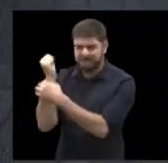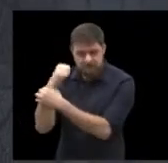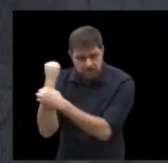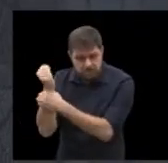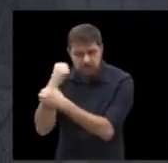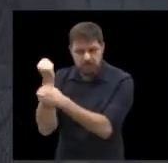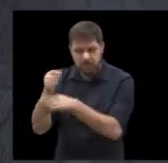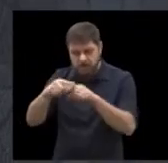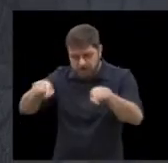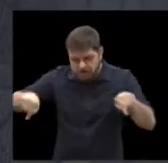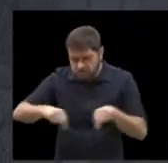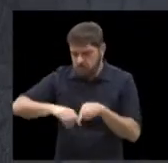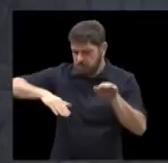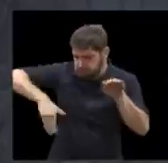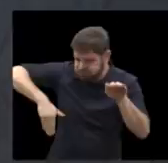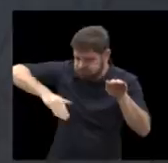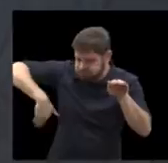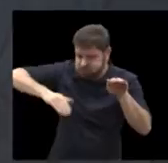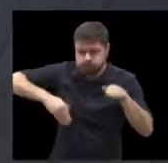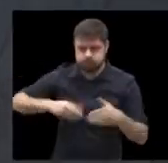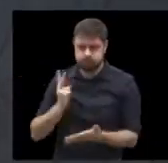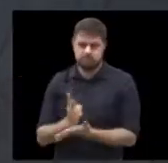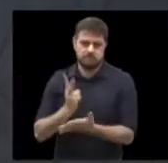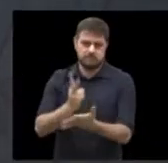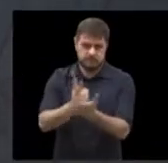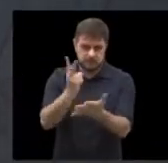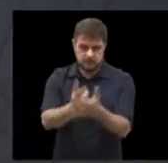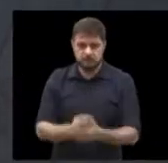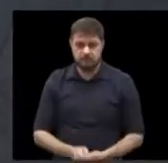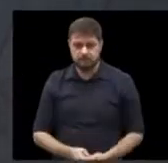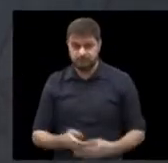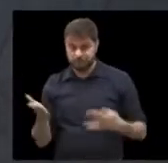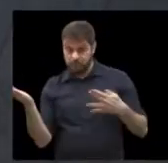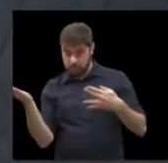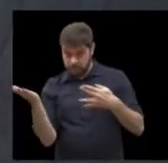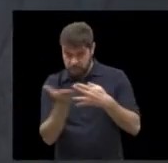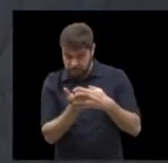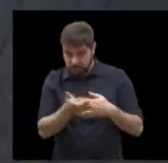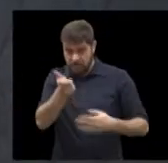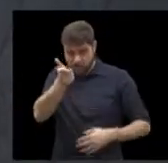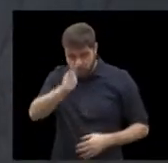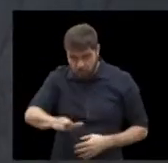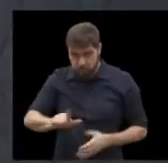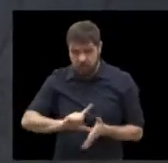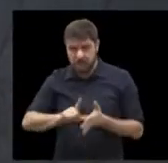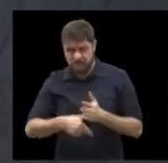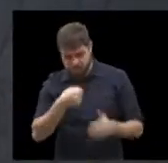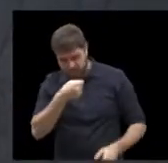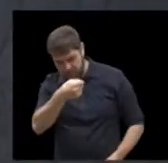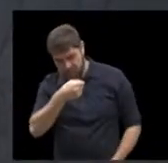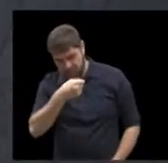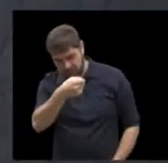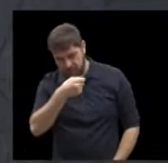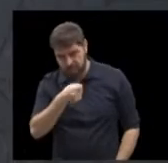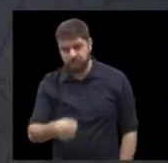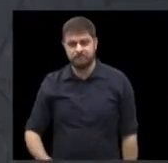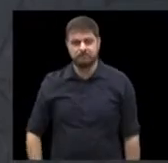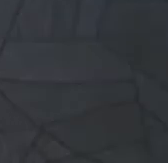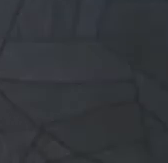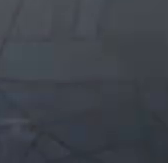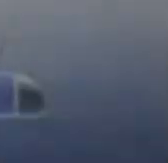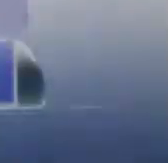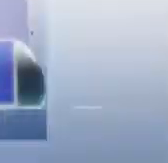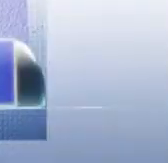fisioterapia, hidroterapia, essas coisas todas. Né? Doutor, a gente vai fazer mais um intervalo para continuar falando sobre Guillain-Barré.